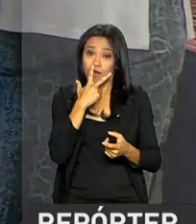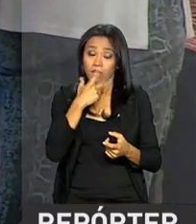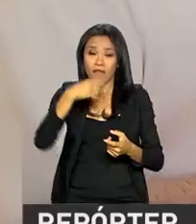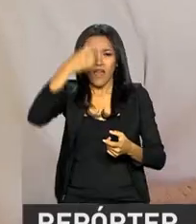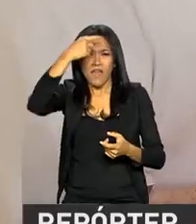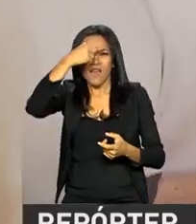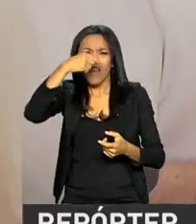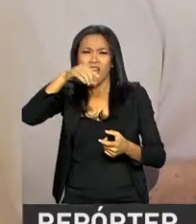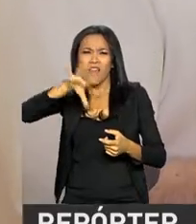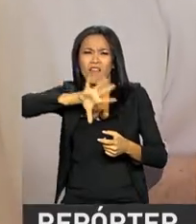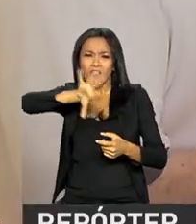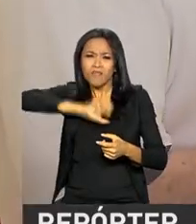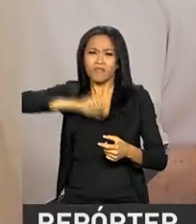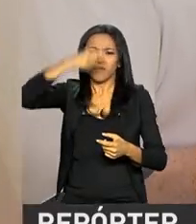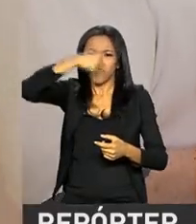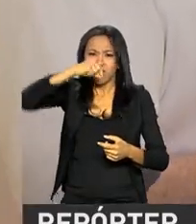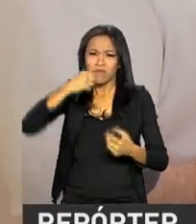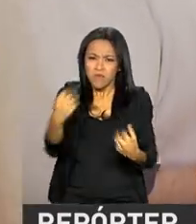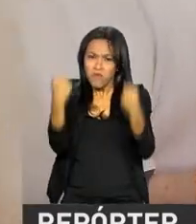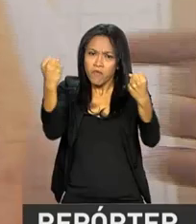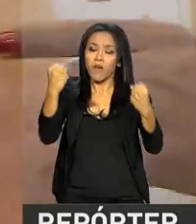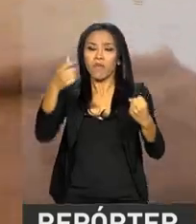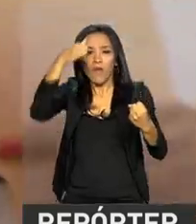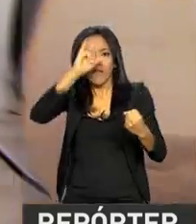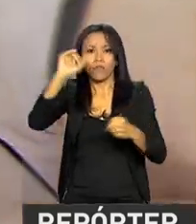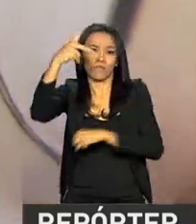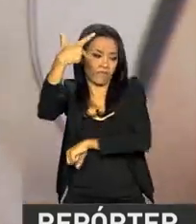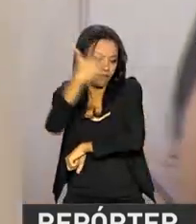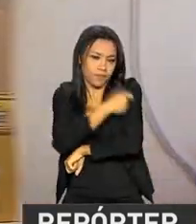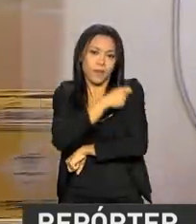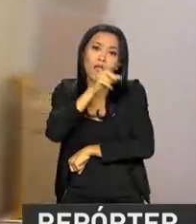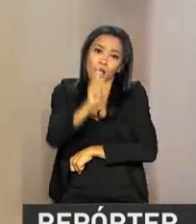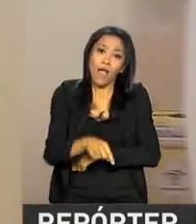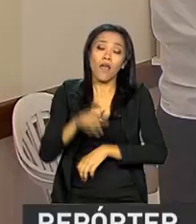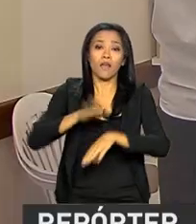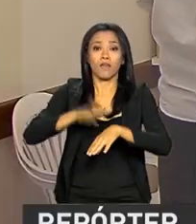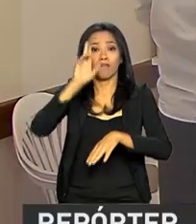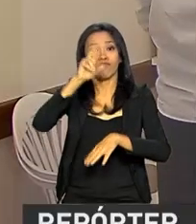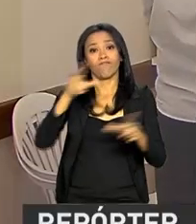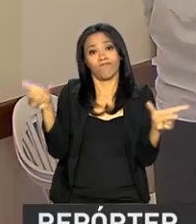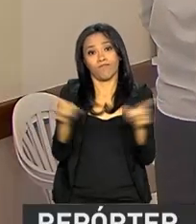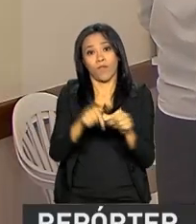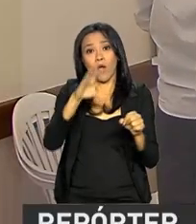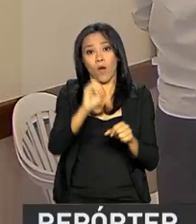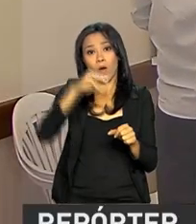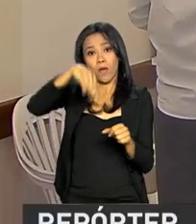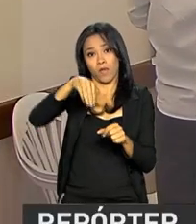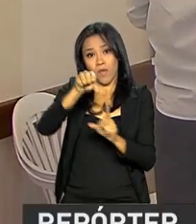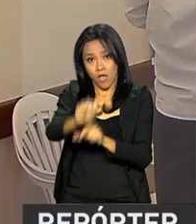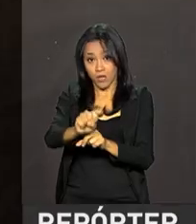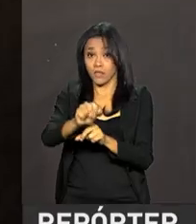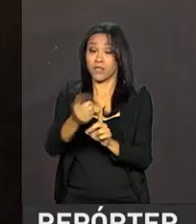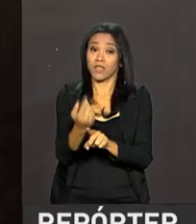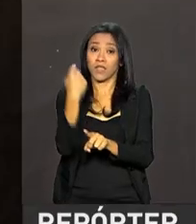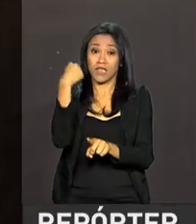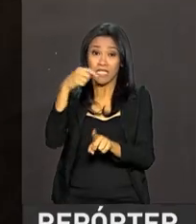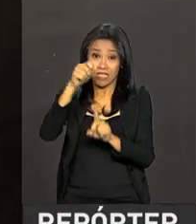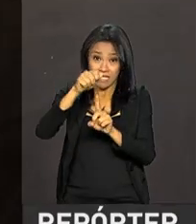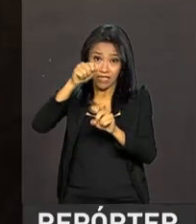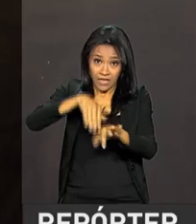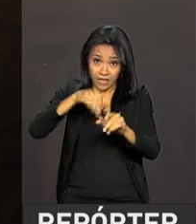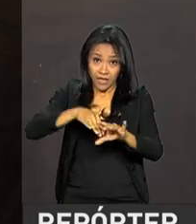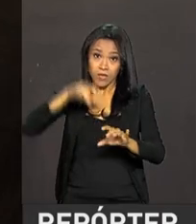a atualização faz parte das recomendações feitas pela organização mundial da saúde que em setembro de cada ano